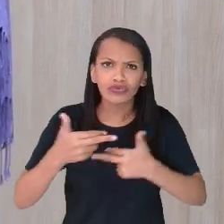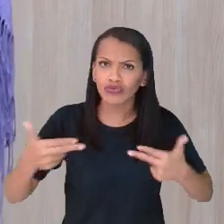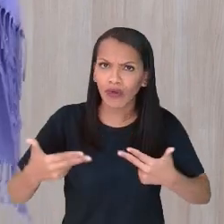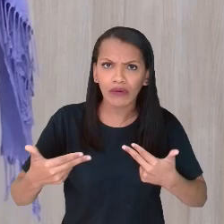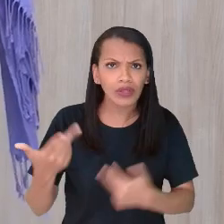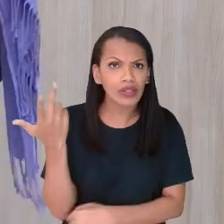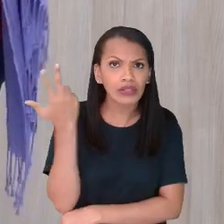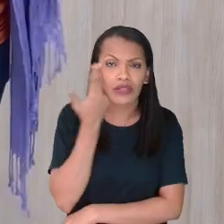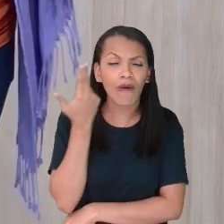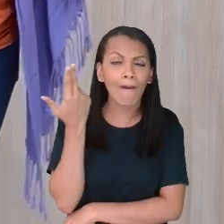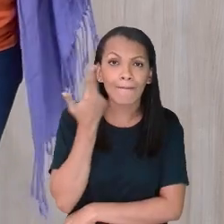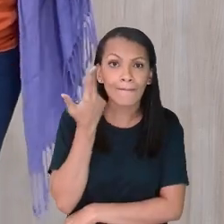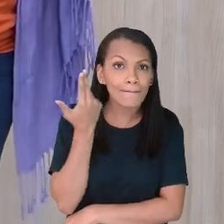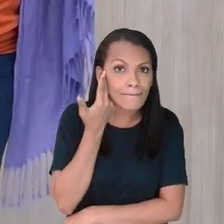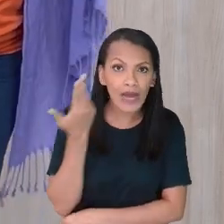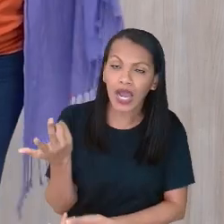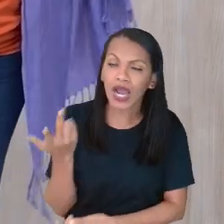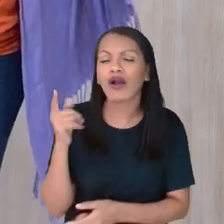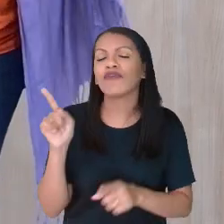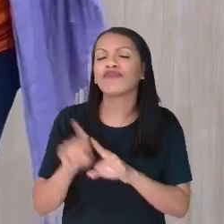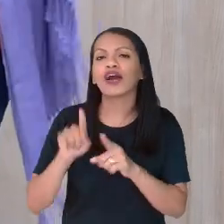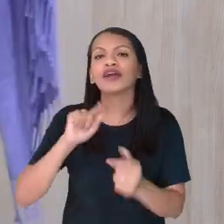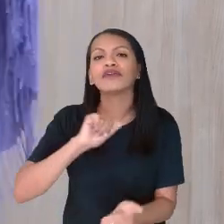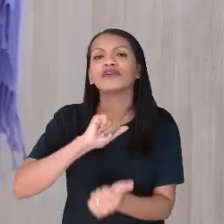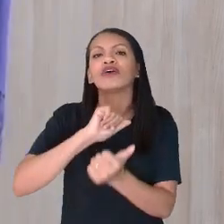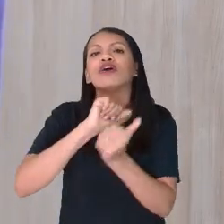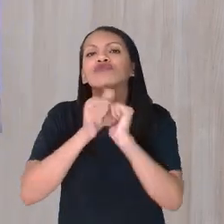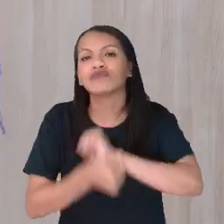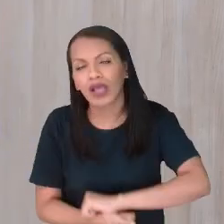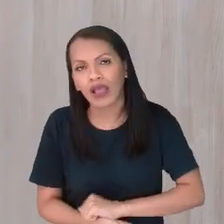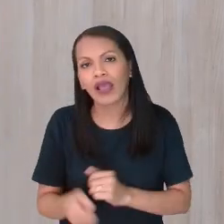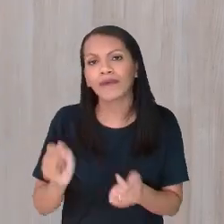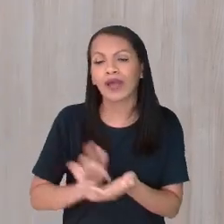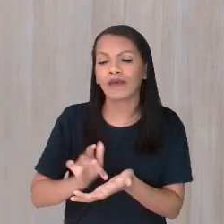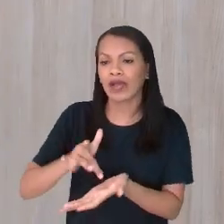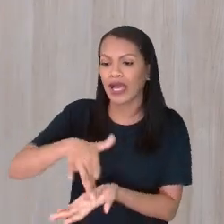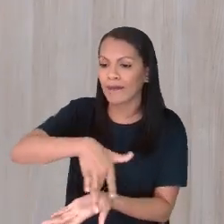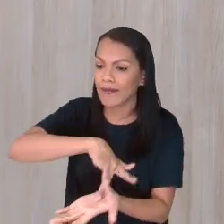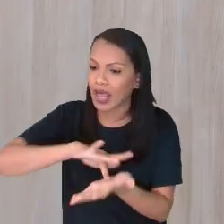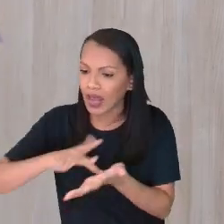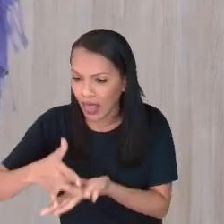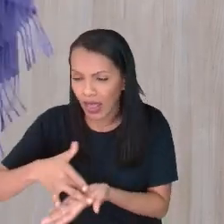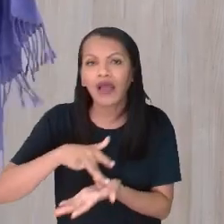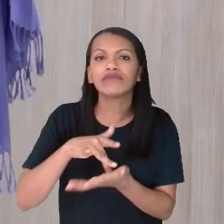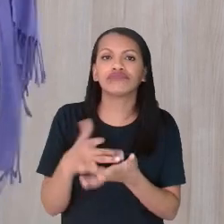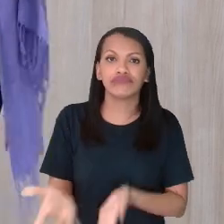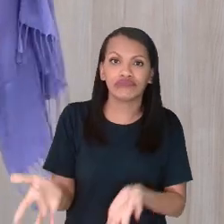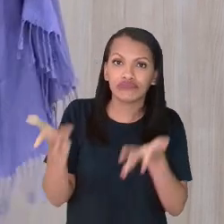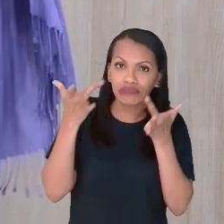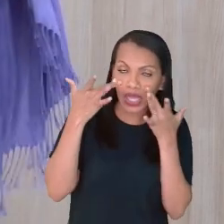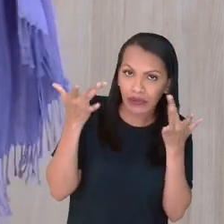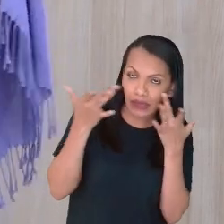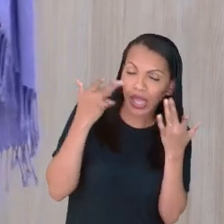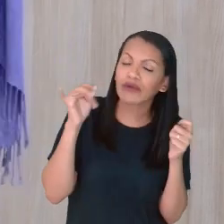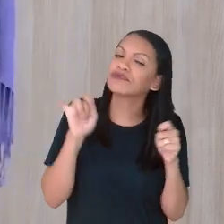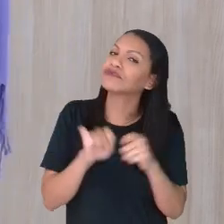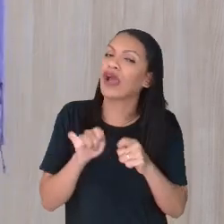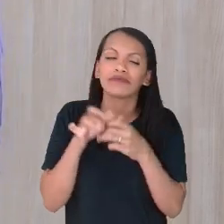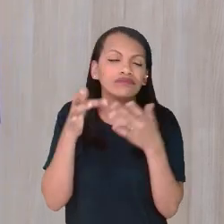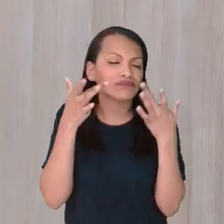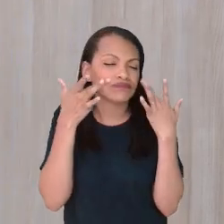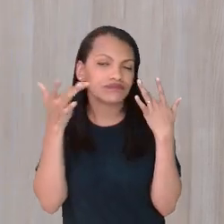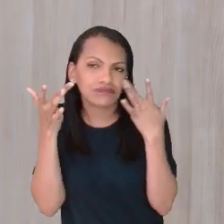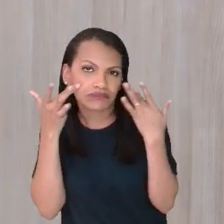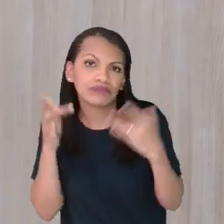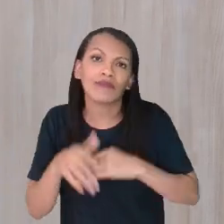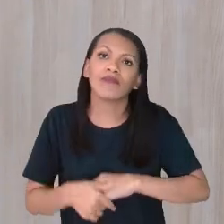né? Ela faz esporte, ela faz balé, ela faz teatro, né?